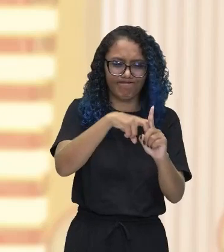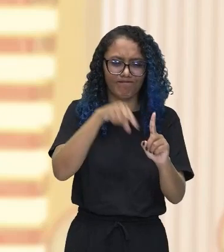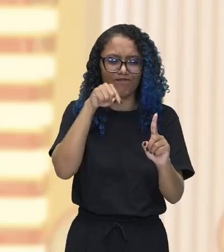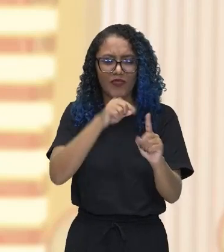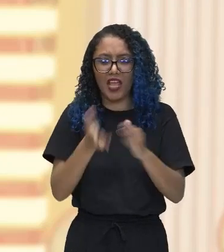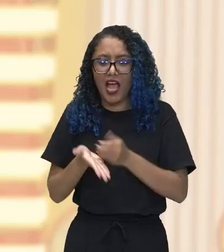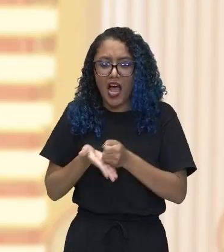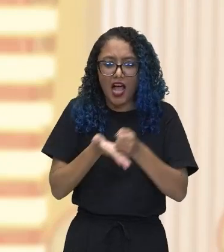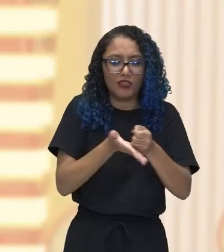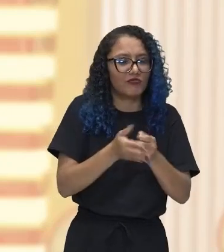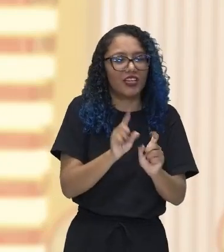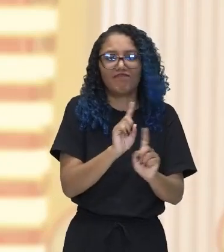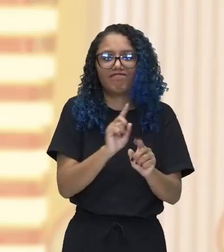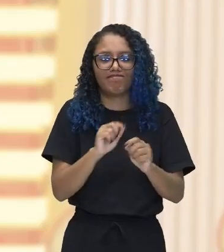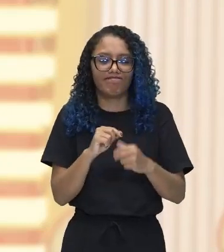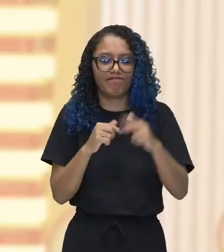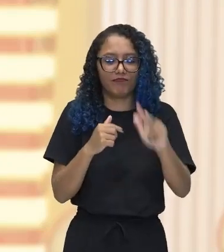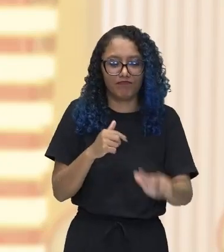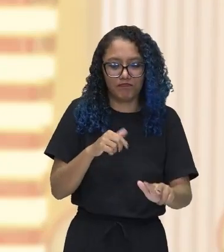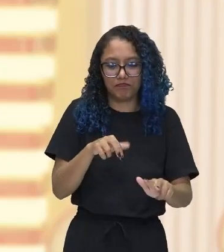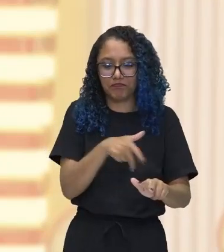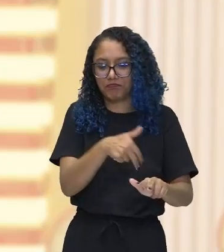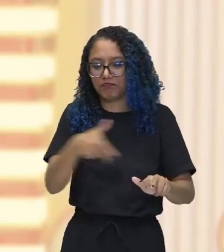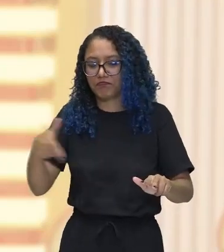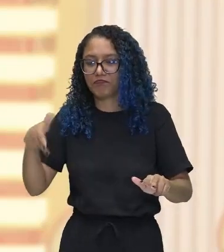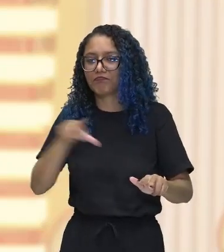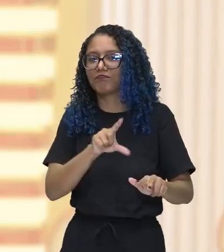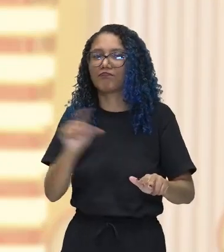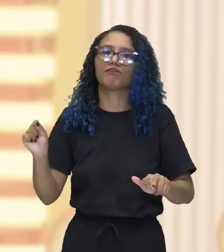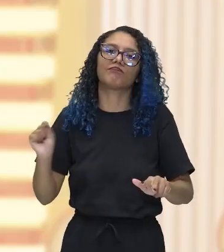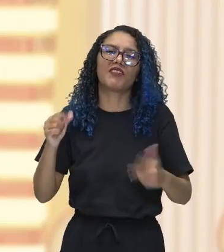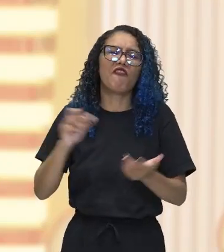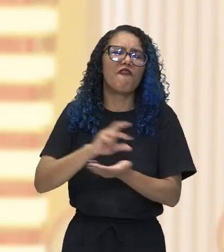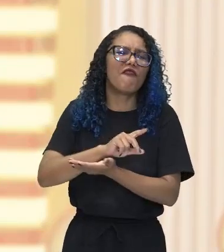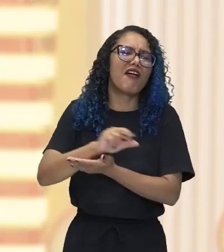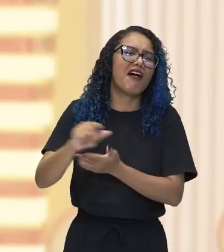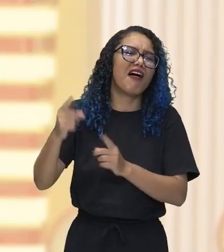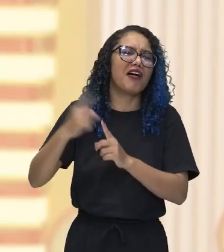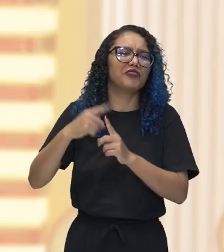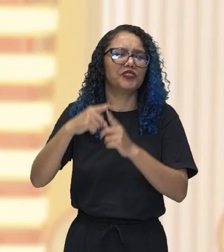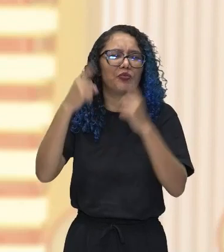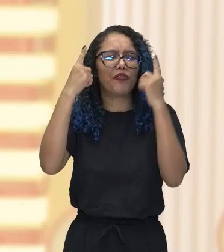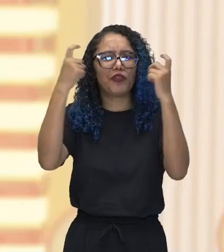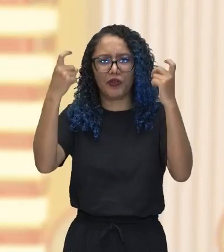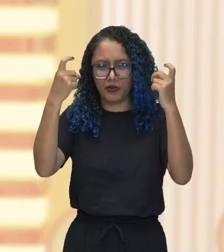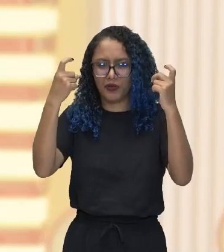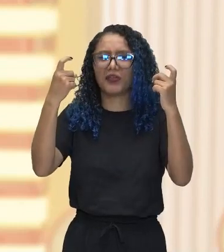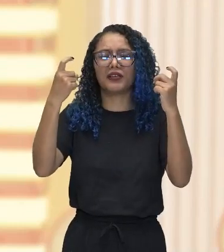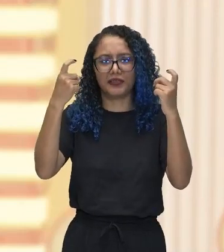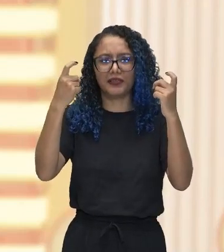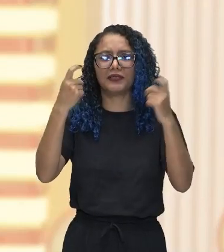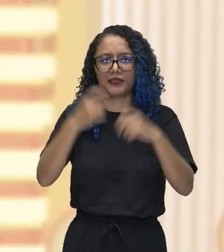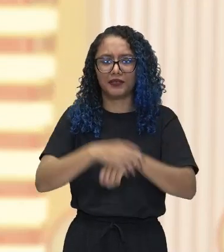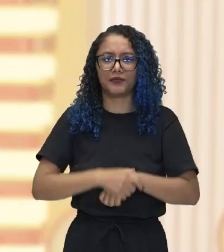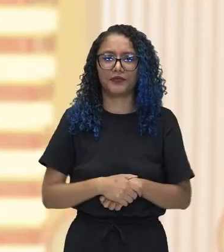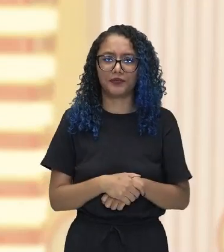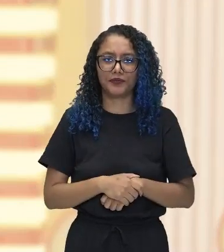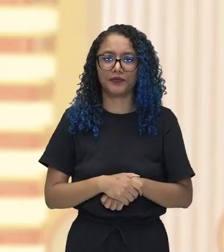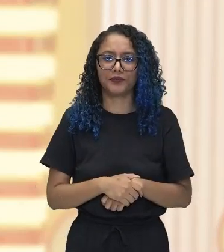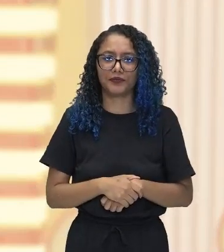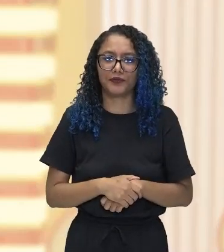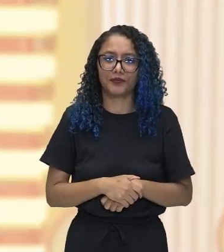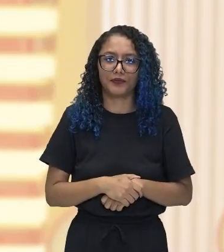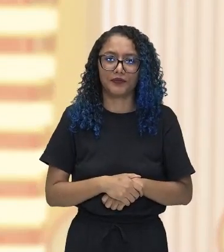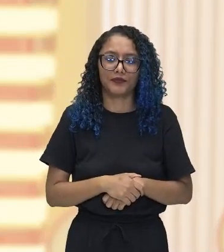ficou ali jogado, vão embora. Então, são vários tipos de formas de violência quando a gente fala, então, sobre essa parte da violência, então, no